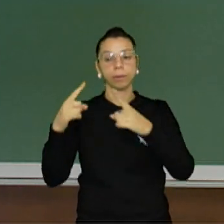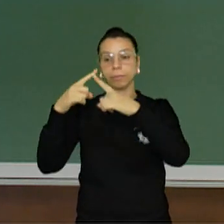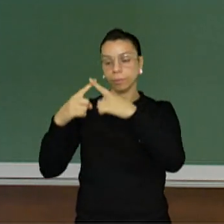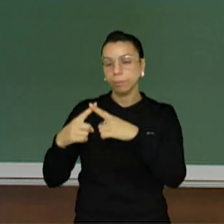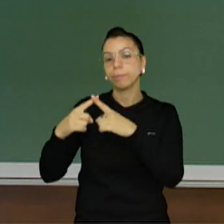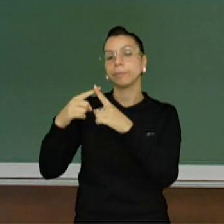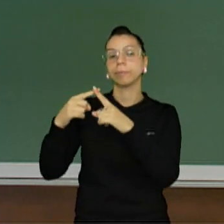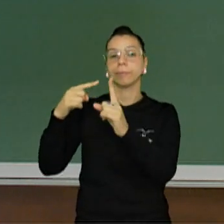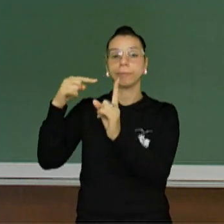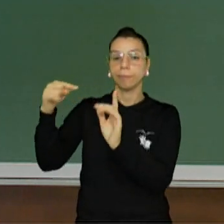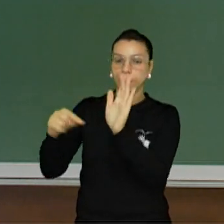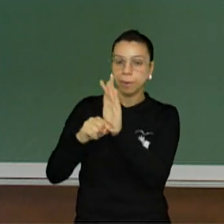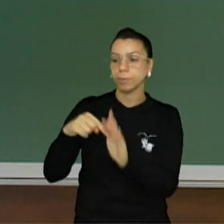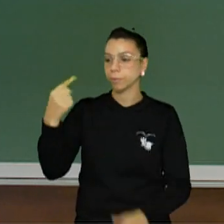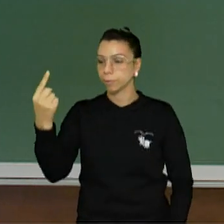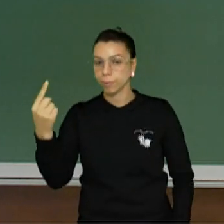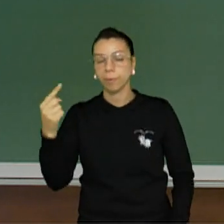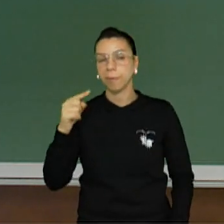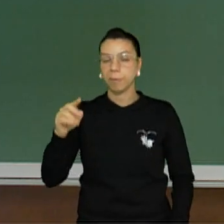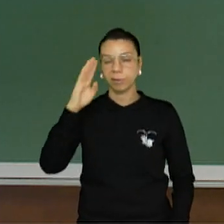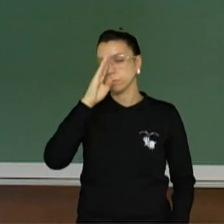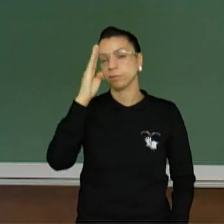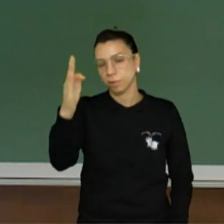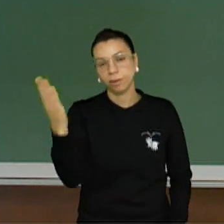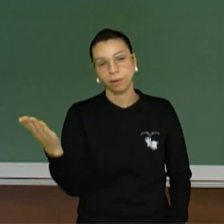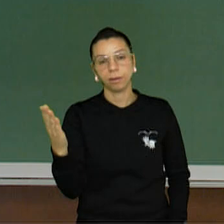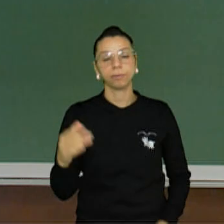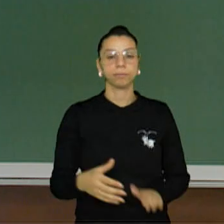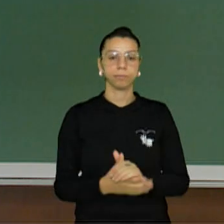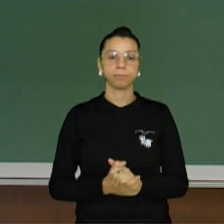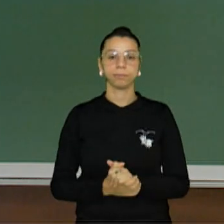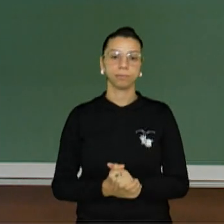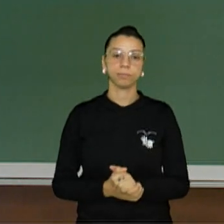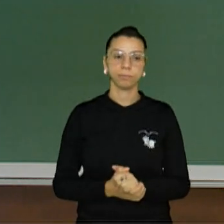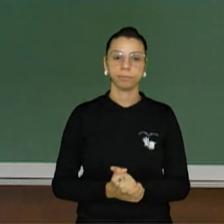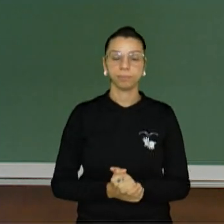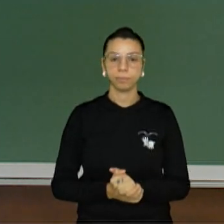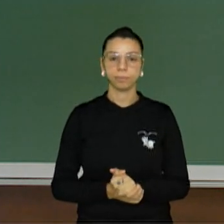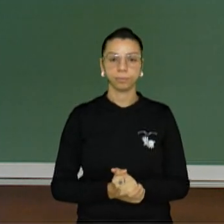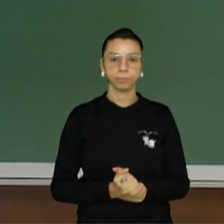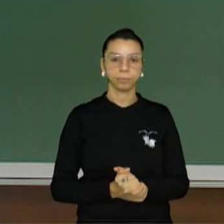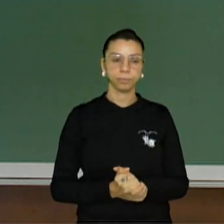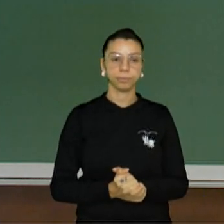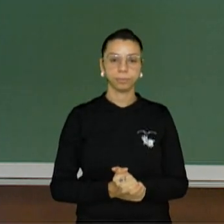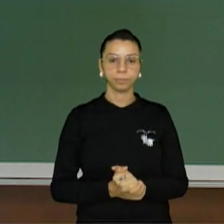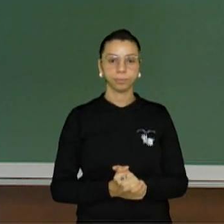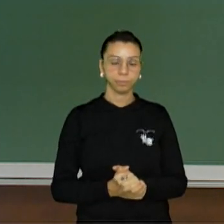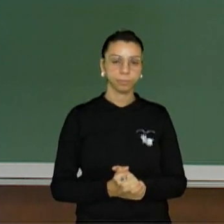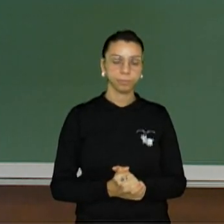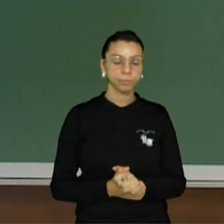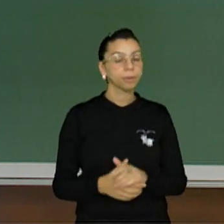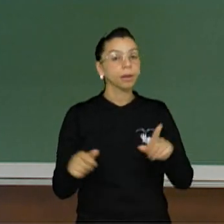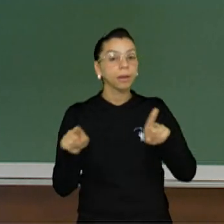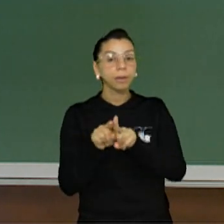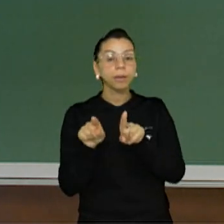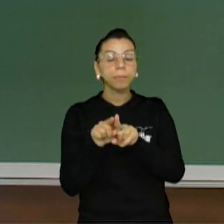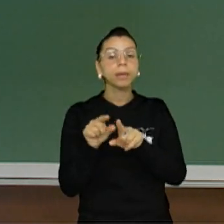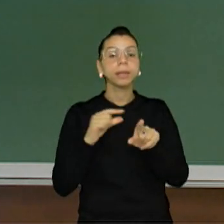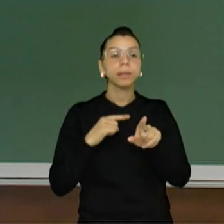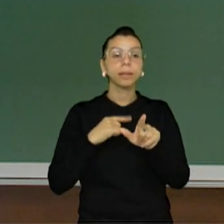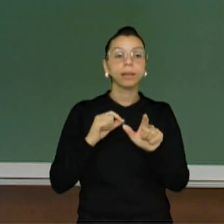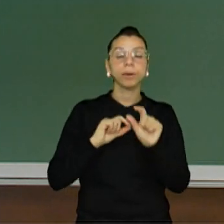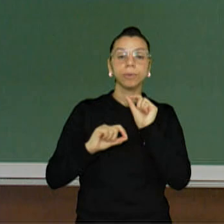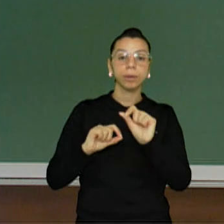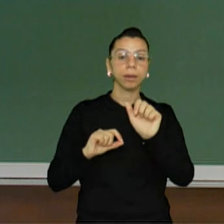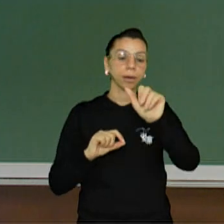por menos 1. Mas aqui já dá para fazer o joguinho de sinal direto, né? E então eu tenho a operação inversa,